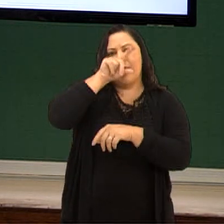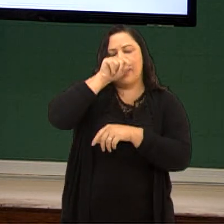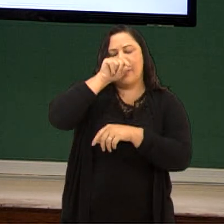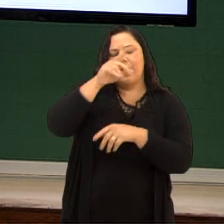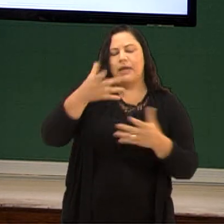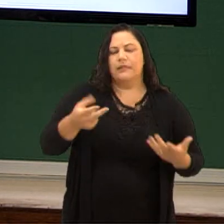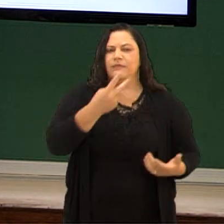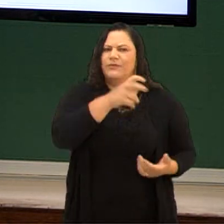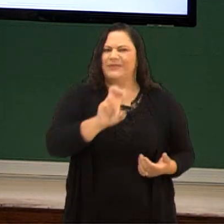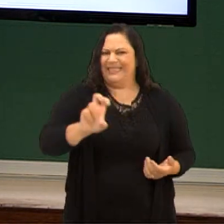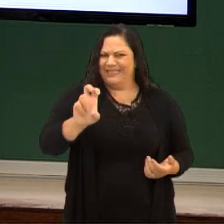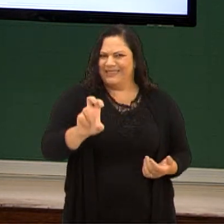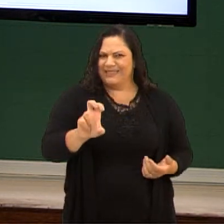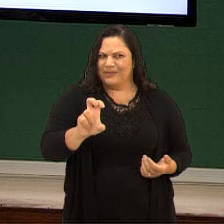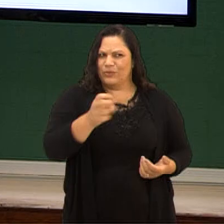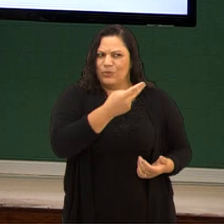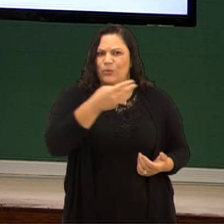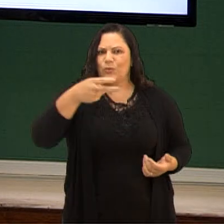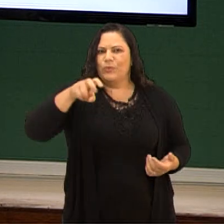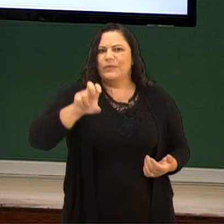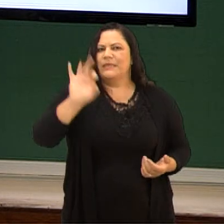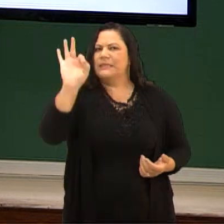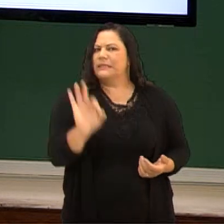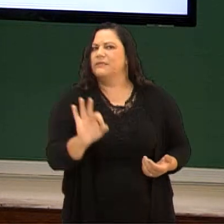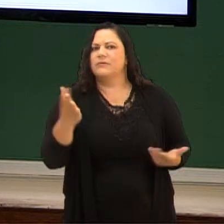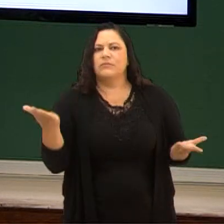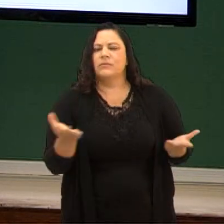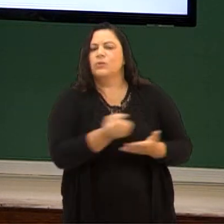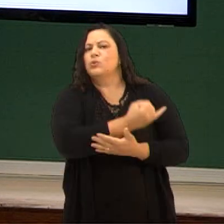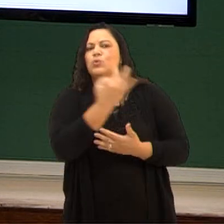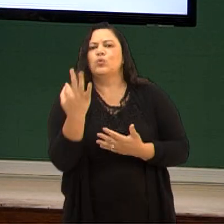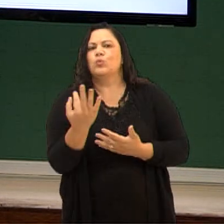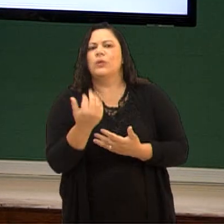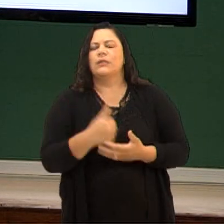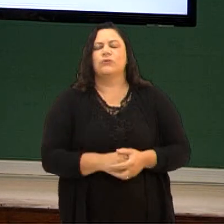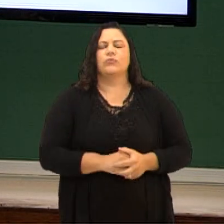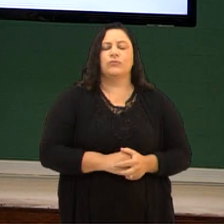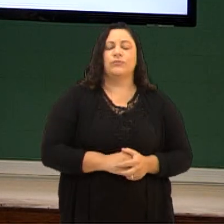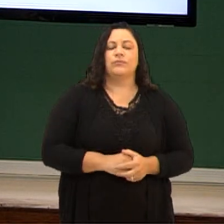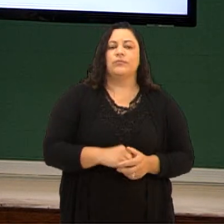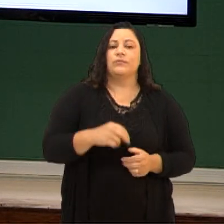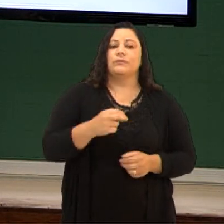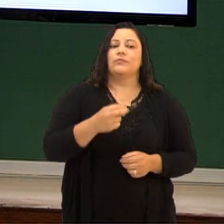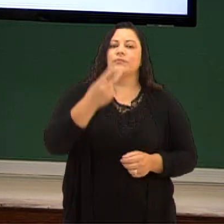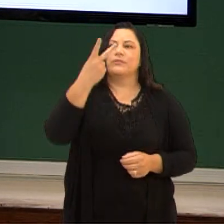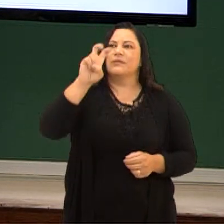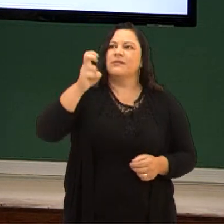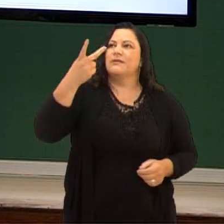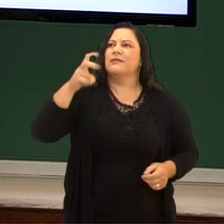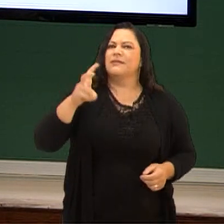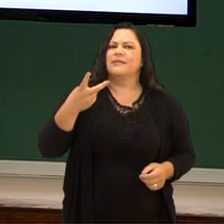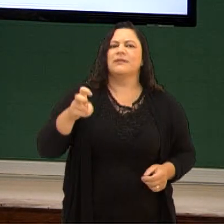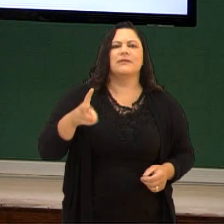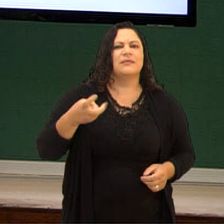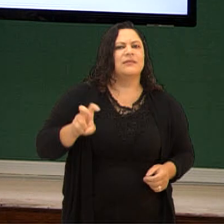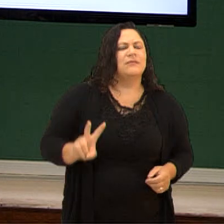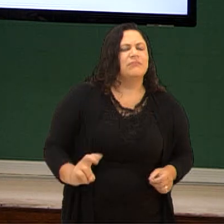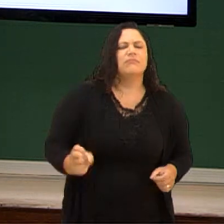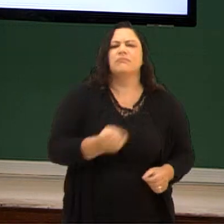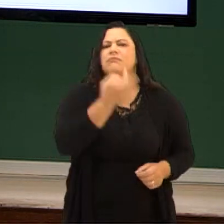25. Mas 25 corresponde a qual parte do 100%? 25 mais 25 mais 25 mais